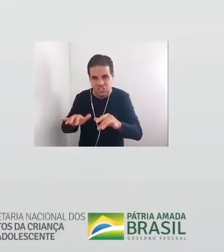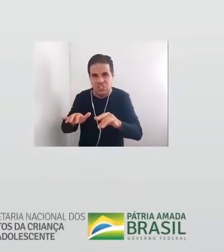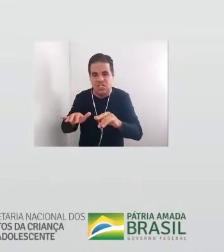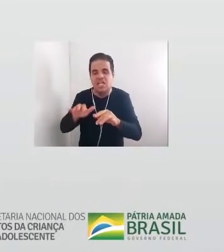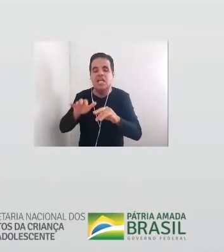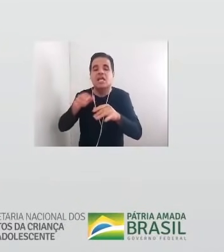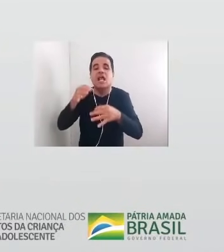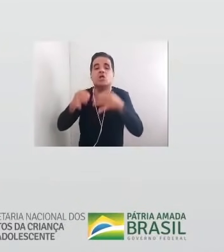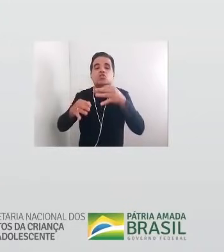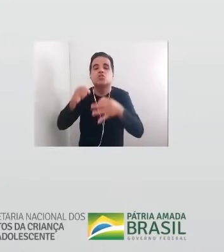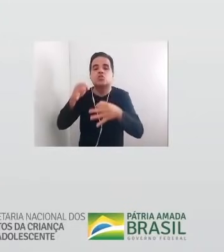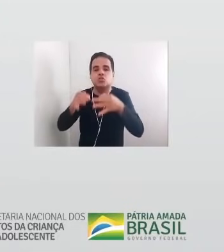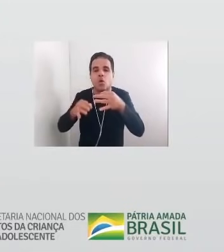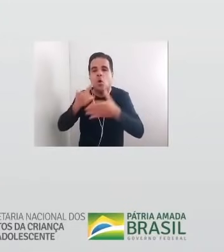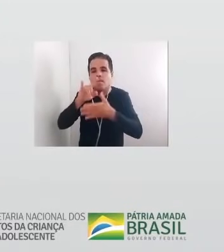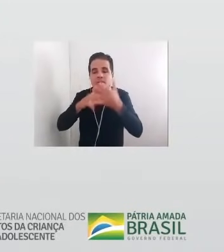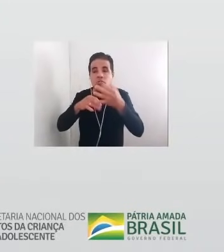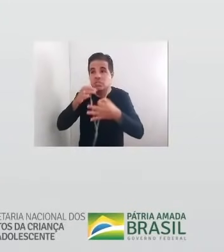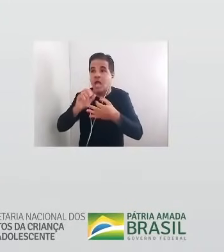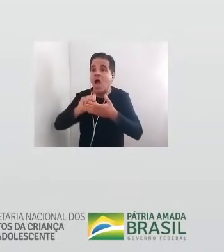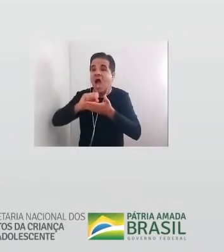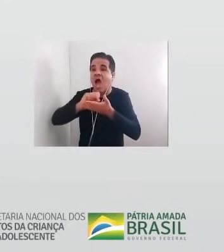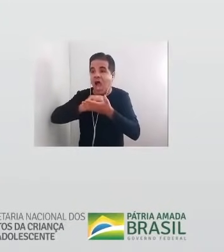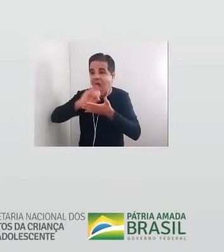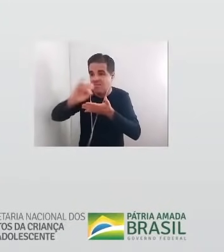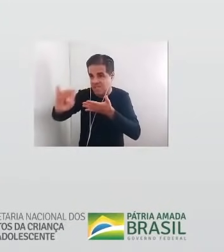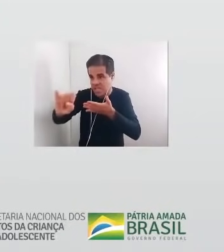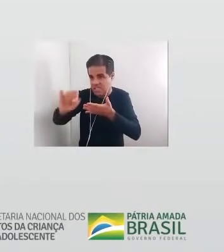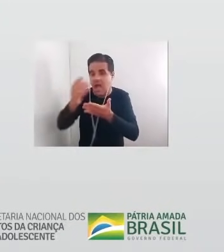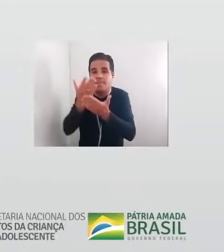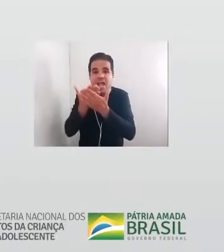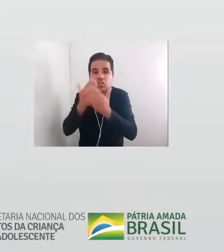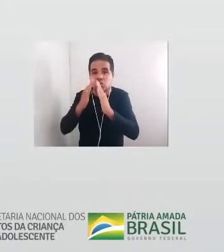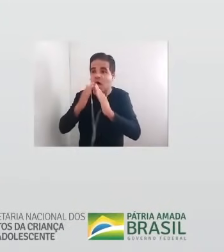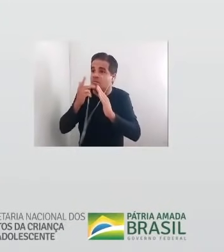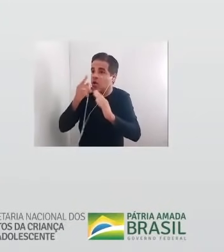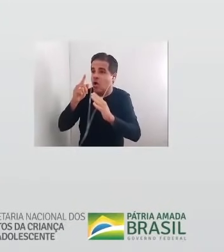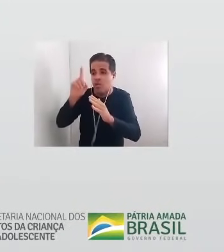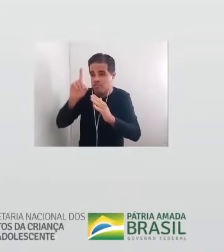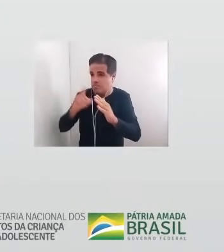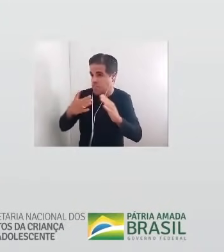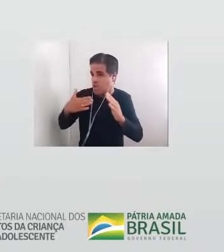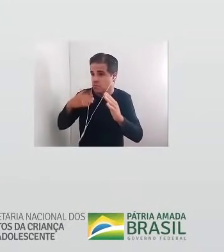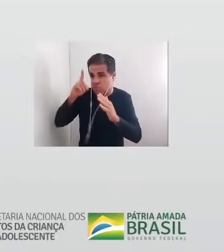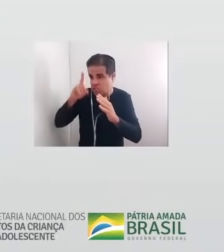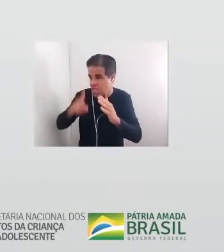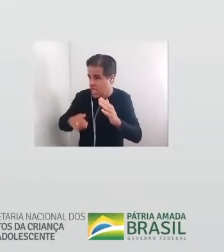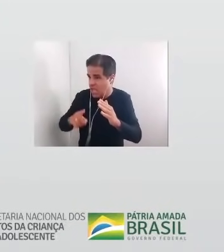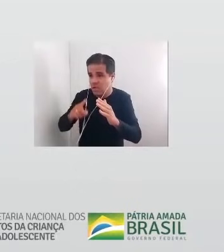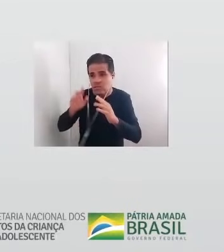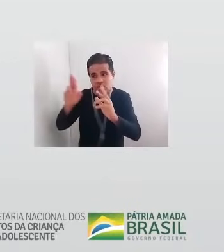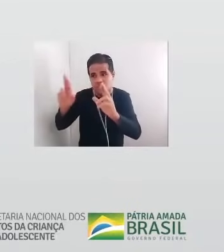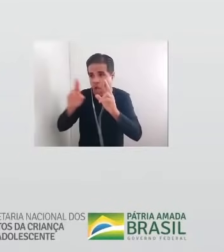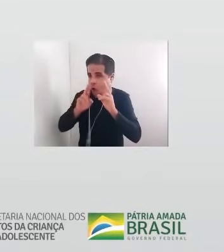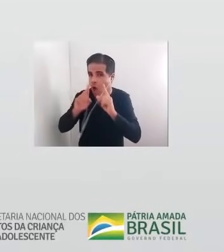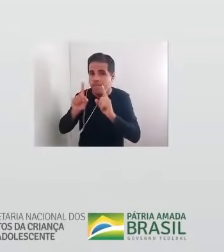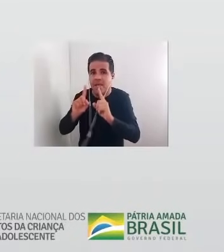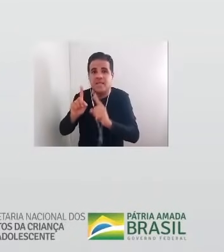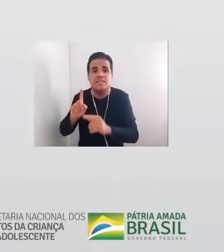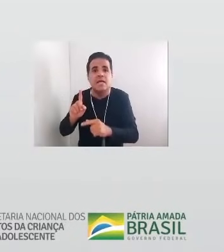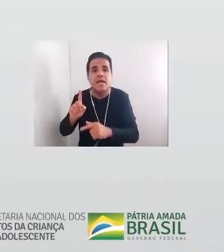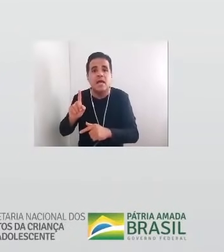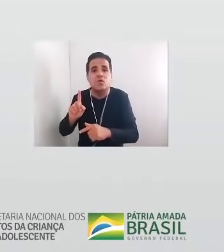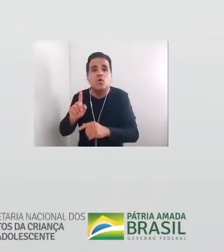os professores ou a escola sobre os seus direitos que são violados. Os pais também podem fazer um boletim de ocorrência, que é um